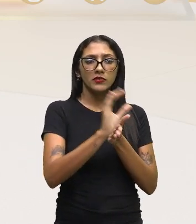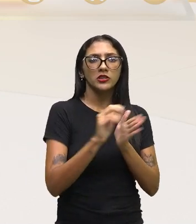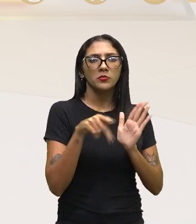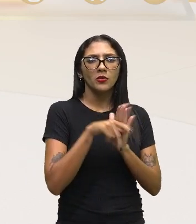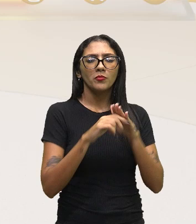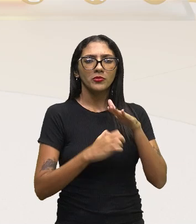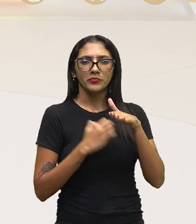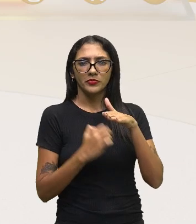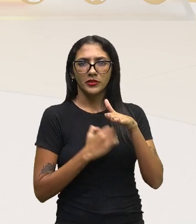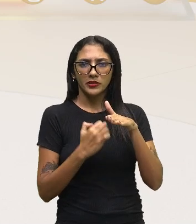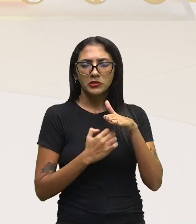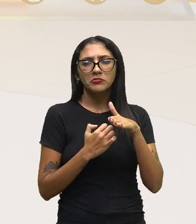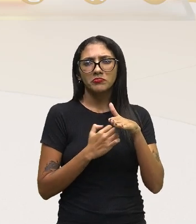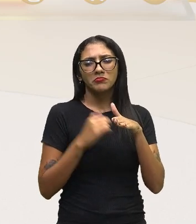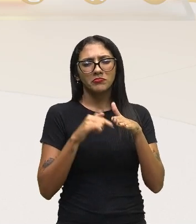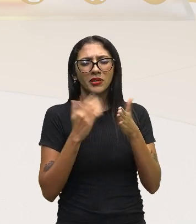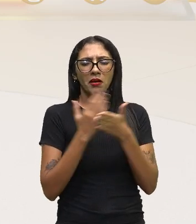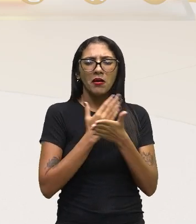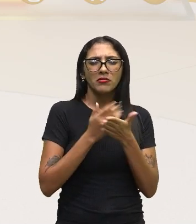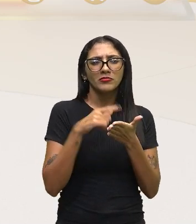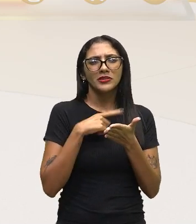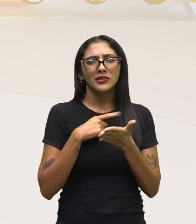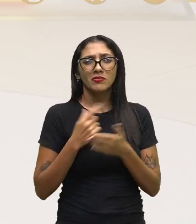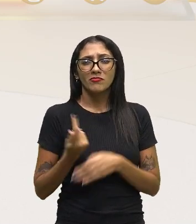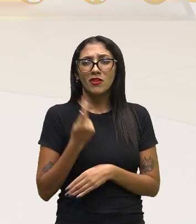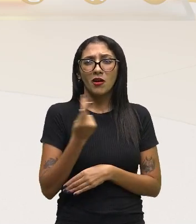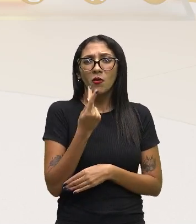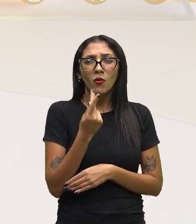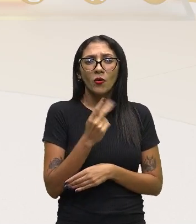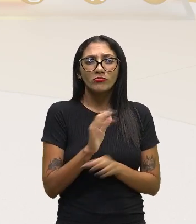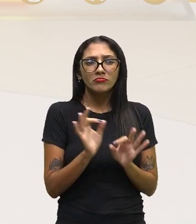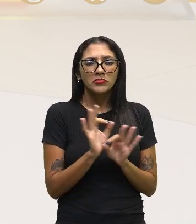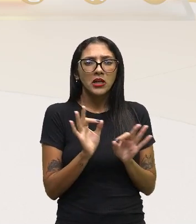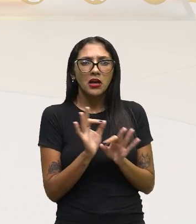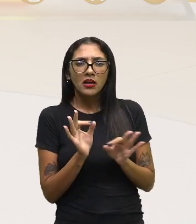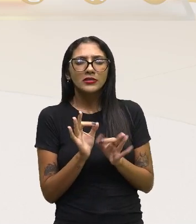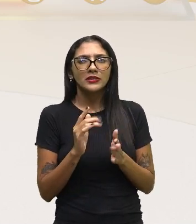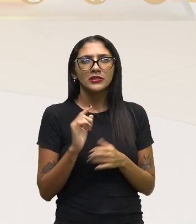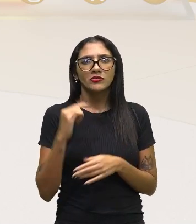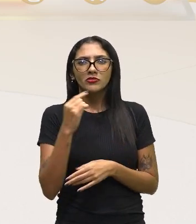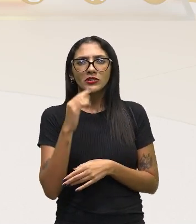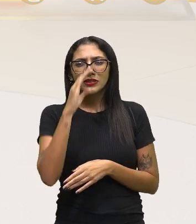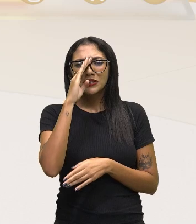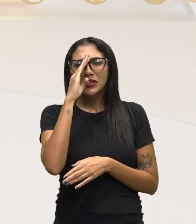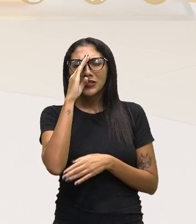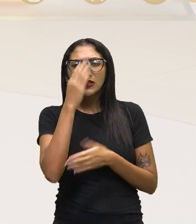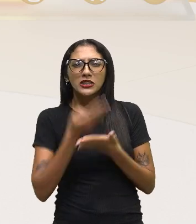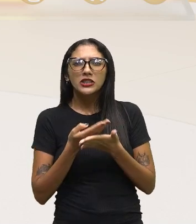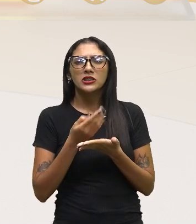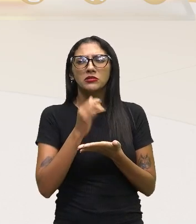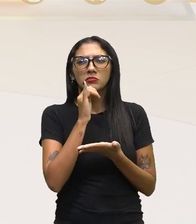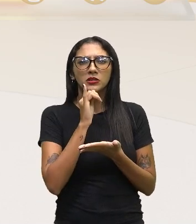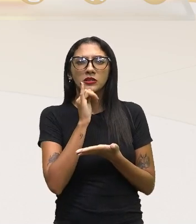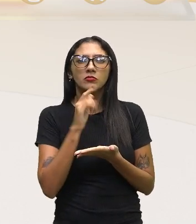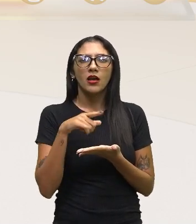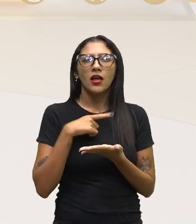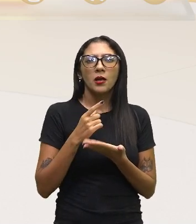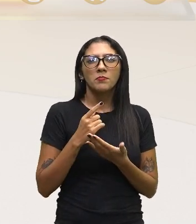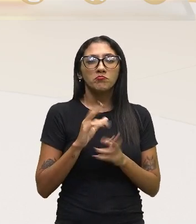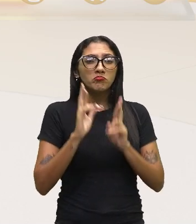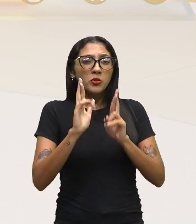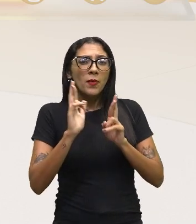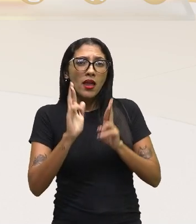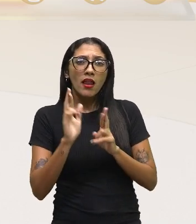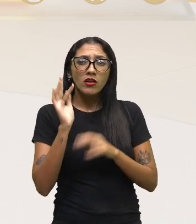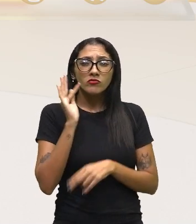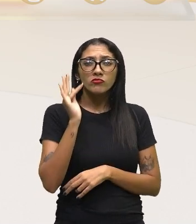algumas ações que está se desvalorizando e tem aquela crença, ou aquele apego, aquele afeto, mas